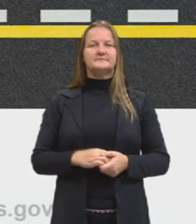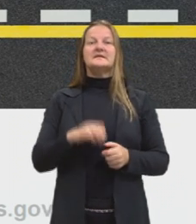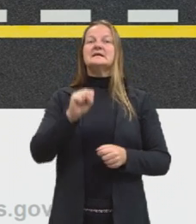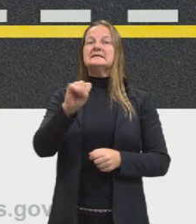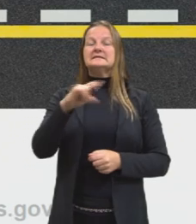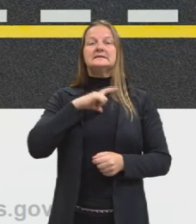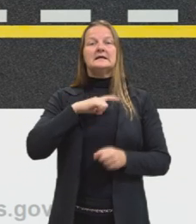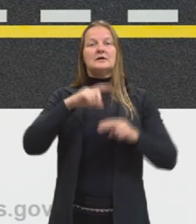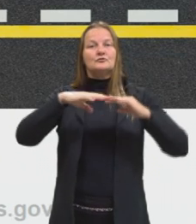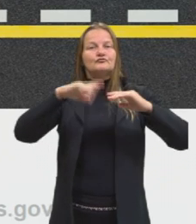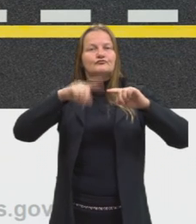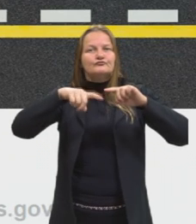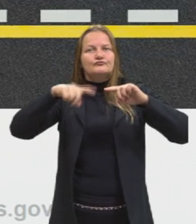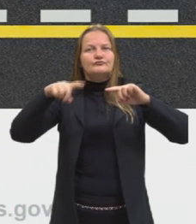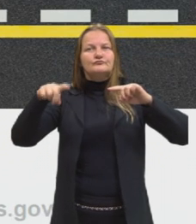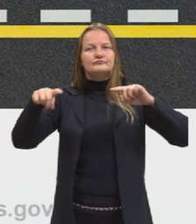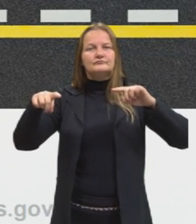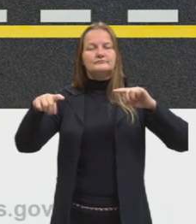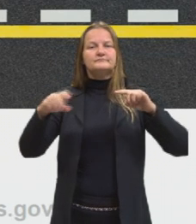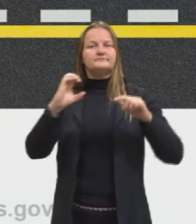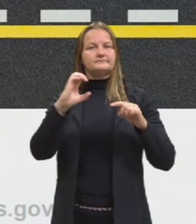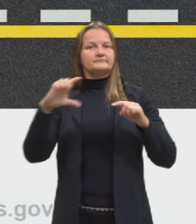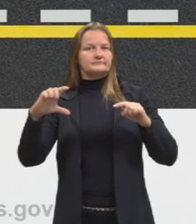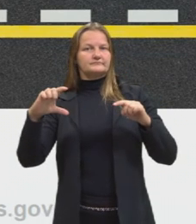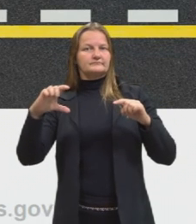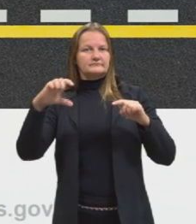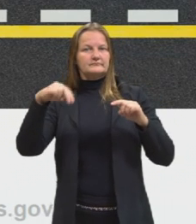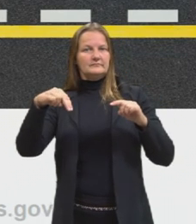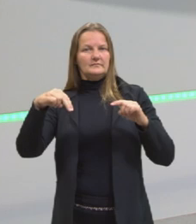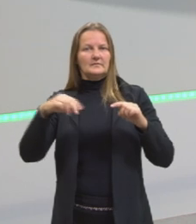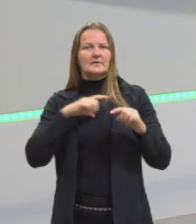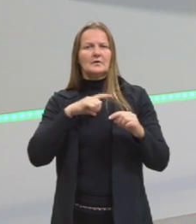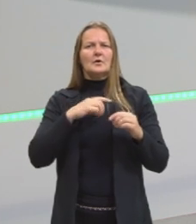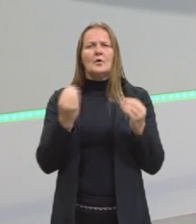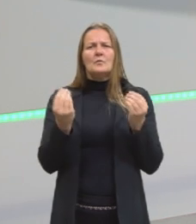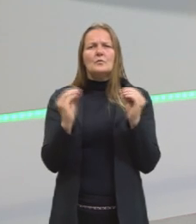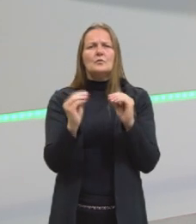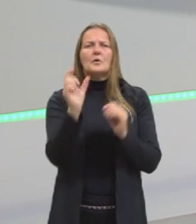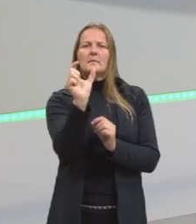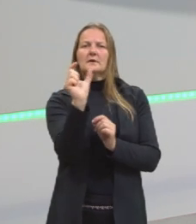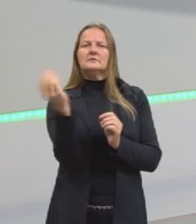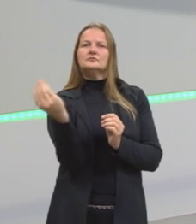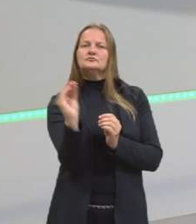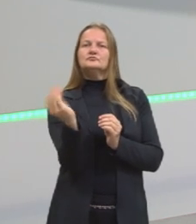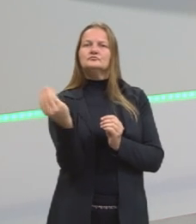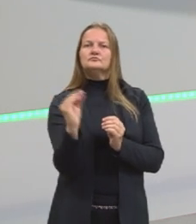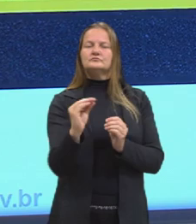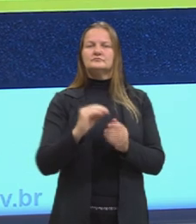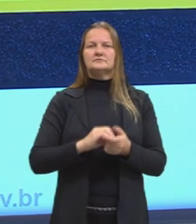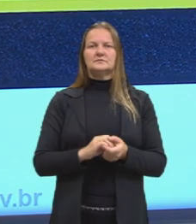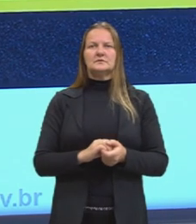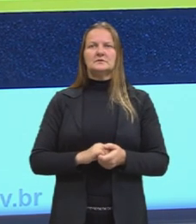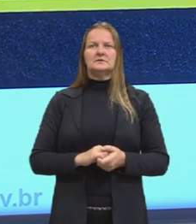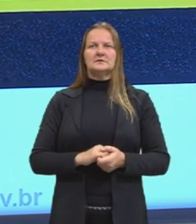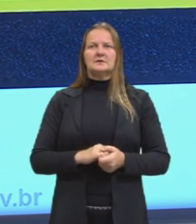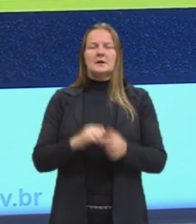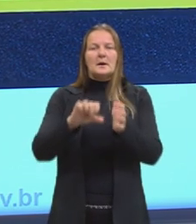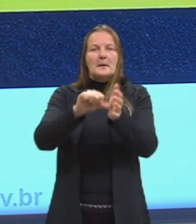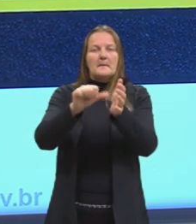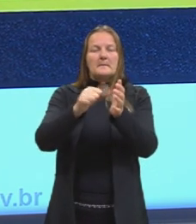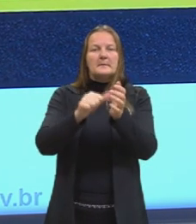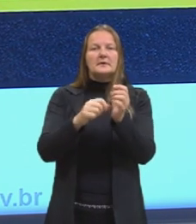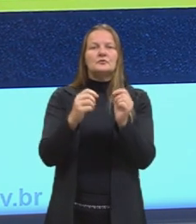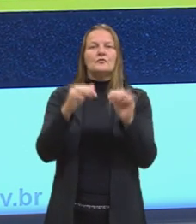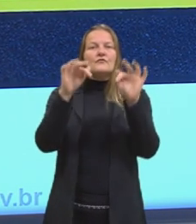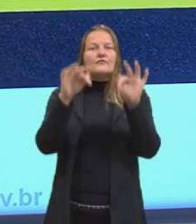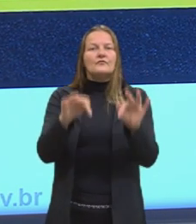tá então a variação da energia cinética a gente insere né esse termo duas vezes tá E aqui nesse primeiro a gente tem